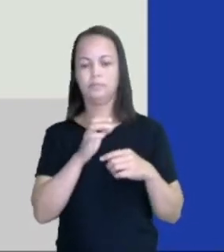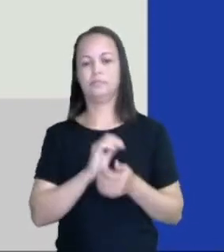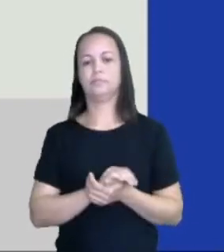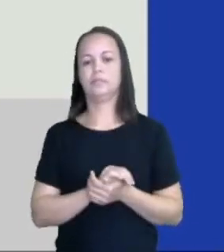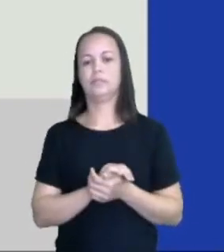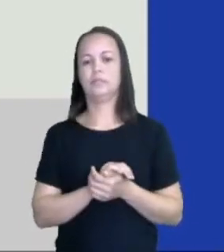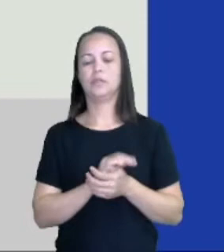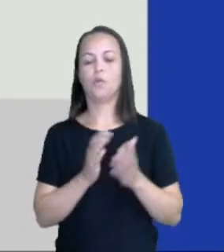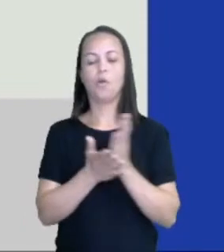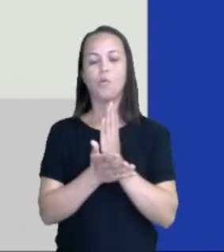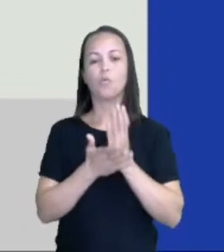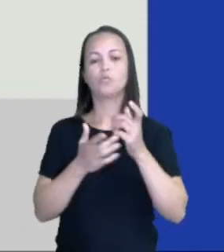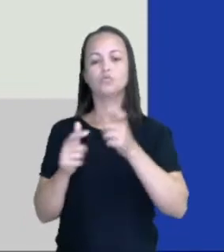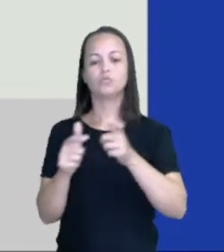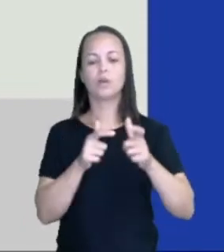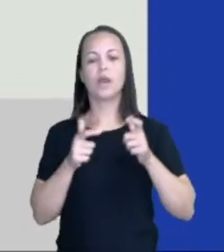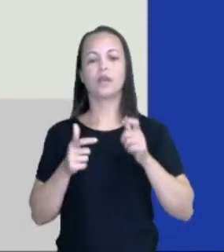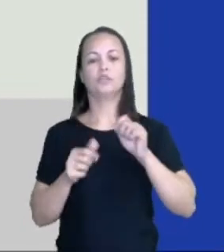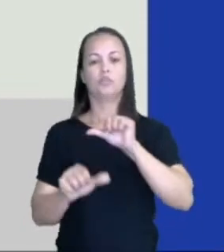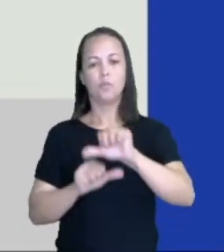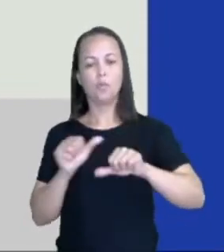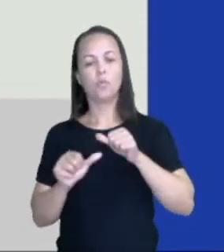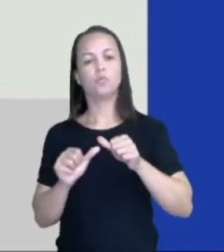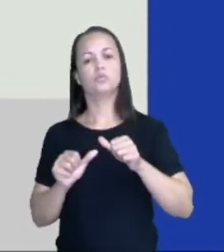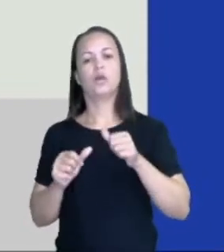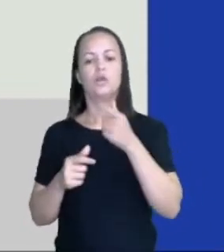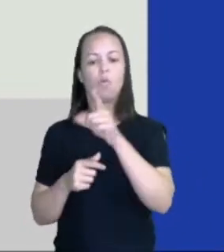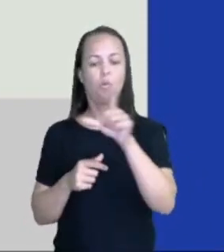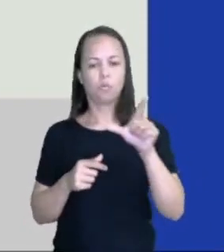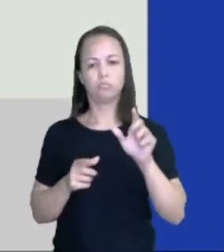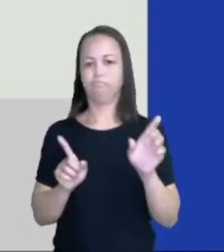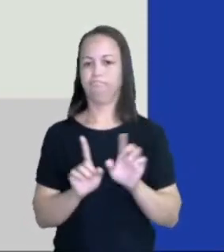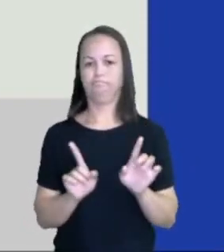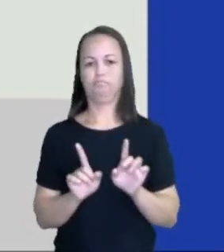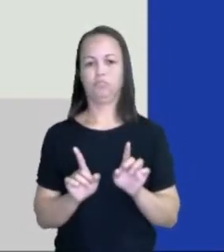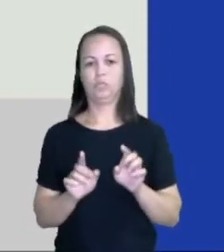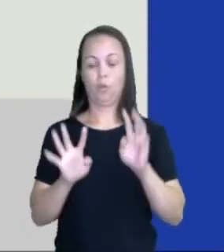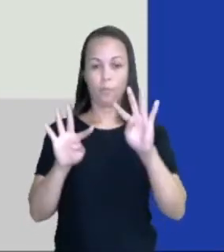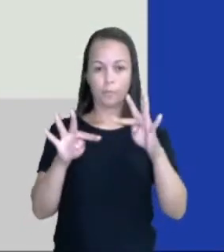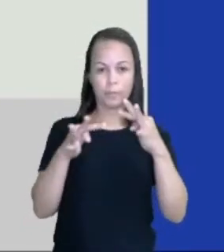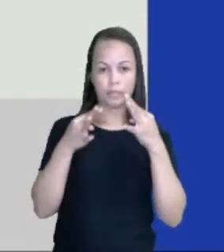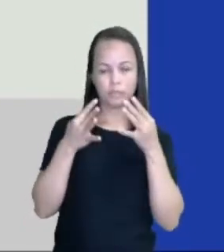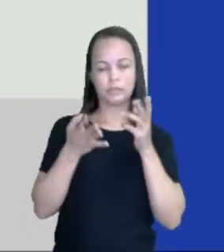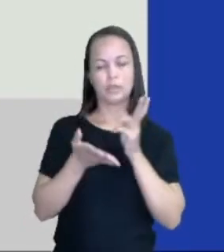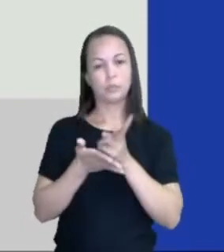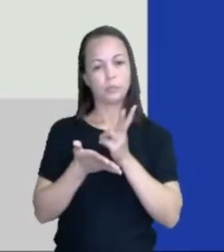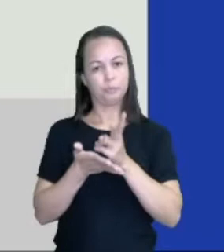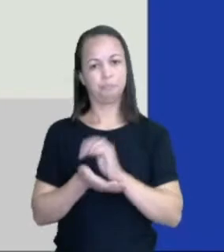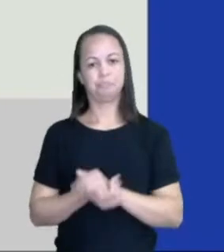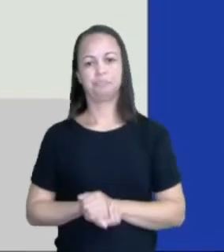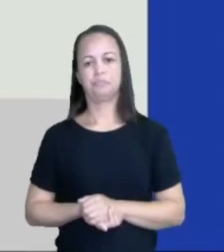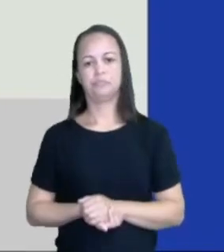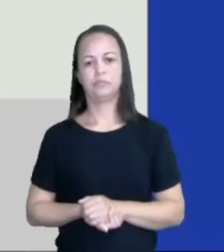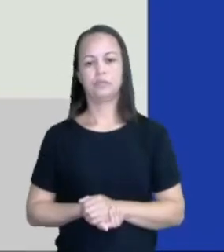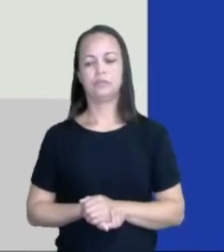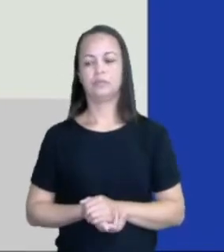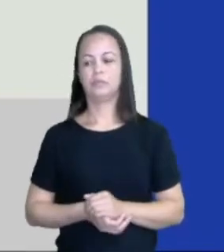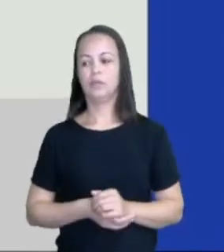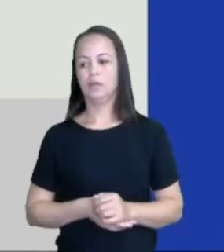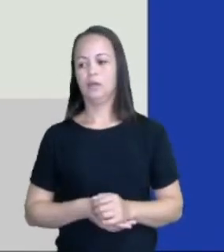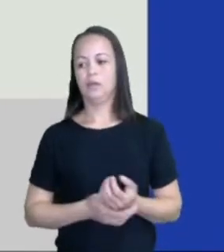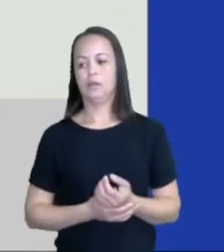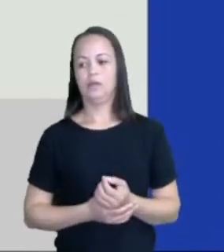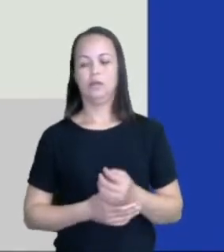muda, em outros não. E é importante que a gente sempre esteja atento a isso. Então, vamos lá. Eu sou,